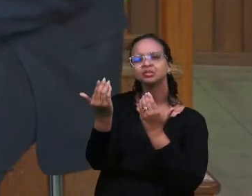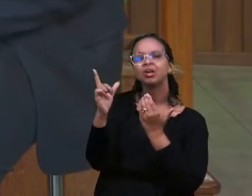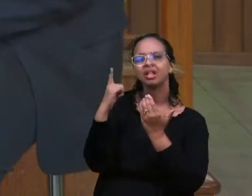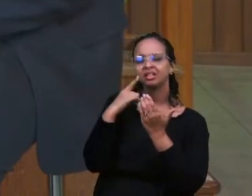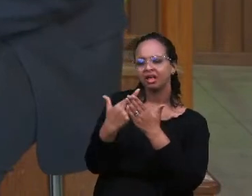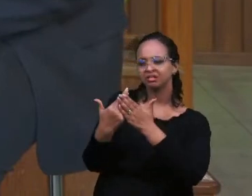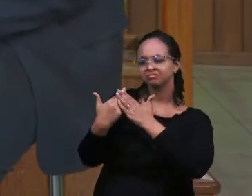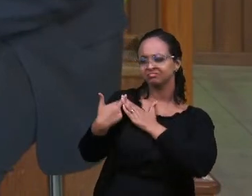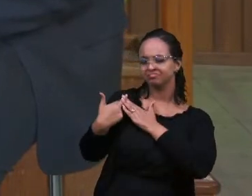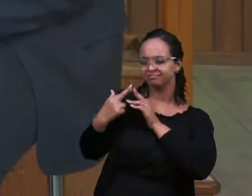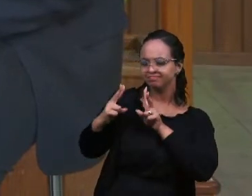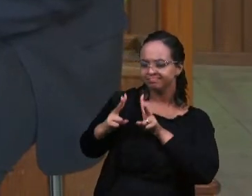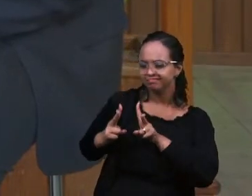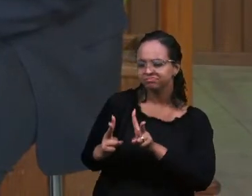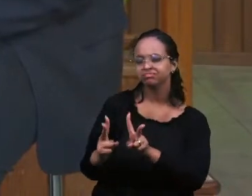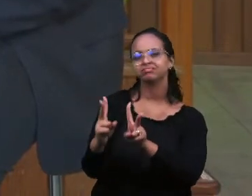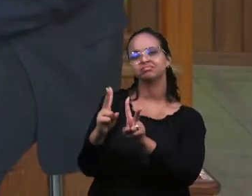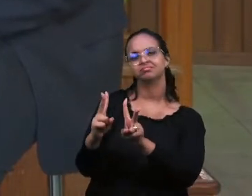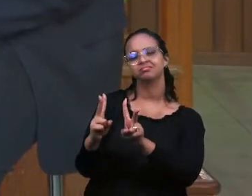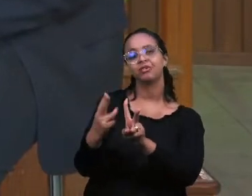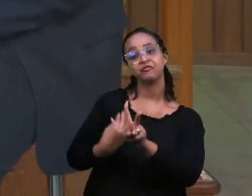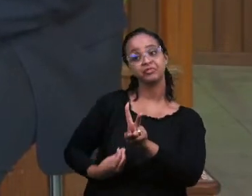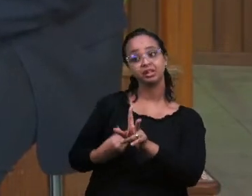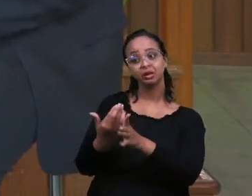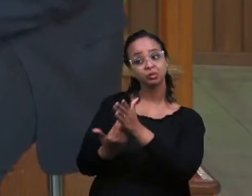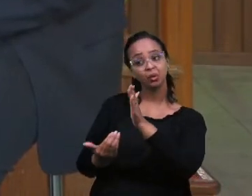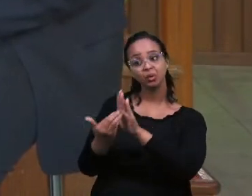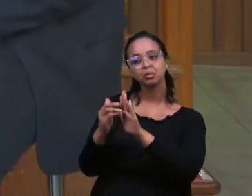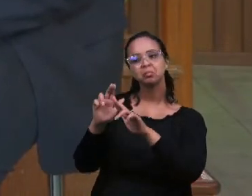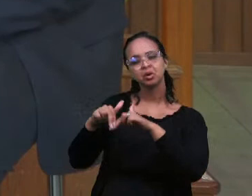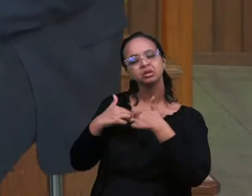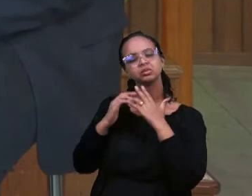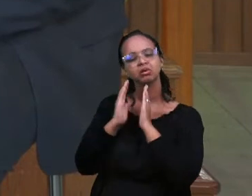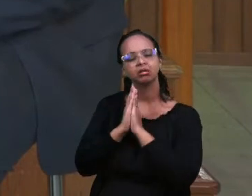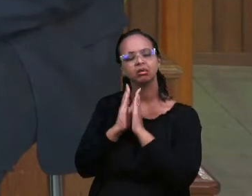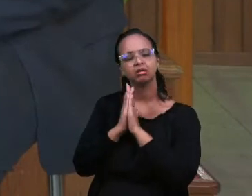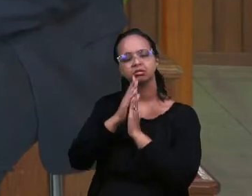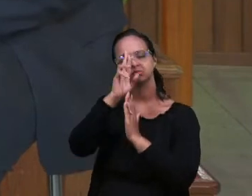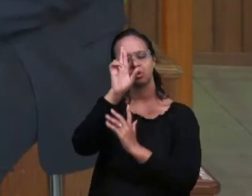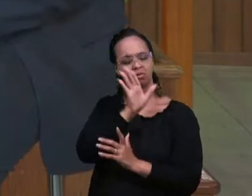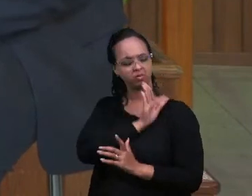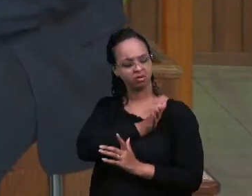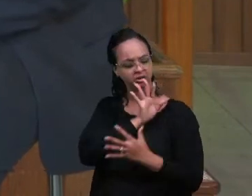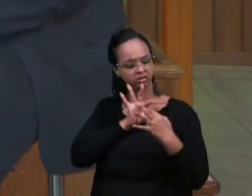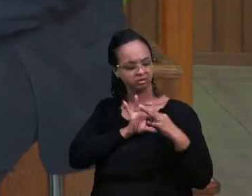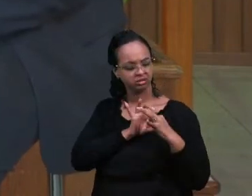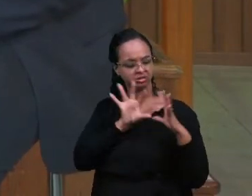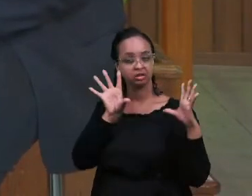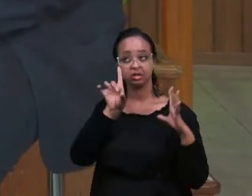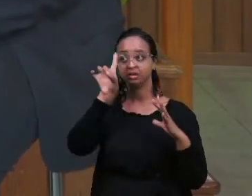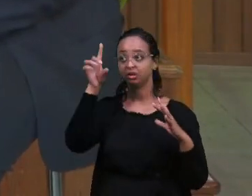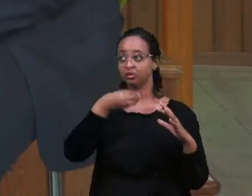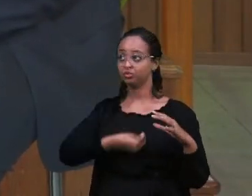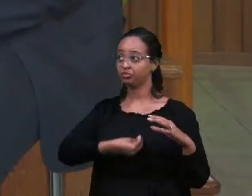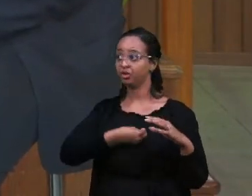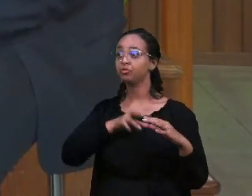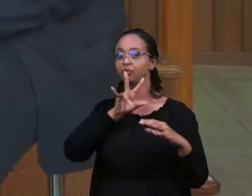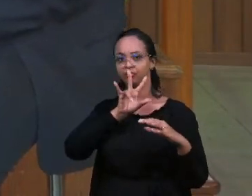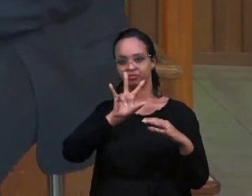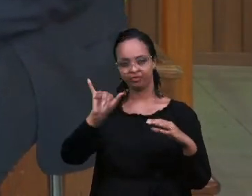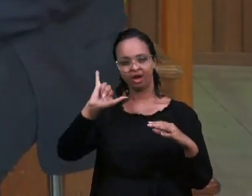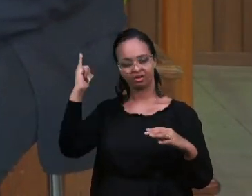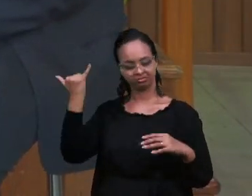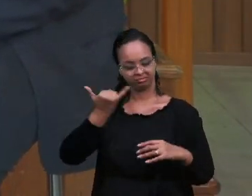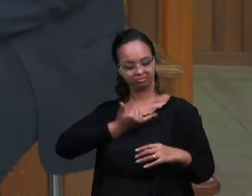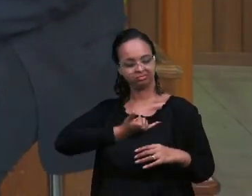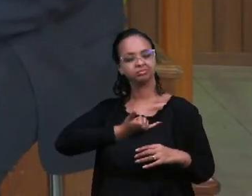Então, busca o Senhor de todo o coração, porque o nosso Deus que é vivo, Ele vai falar. De alguma forma, Deus vai falar com o